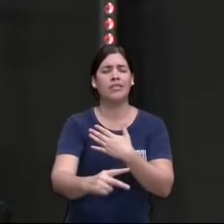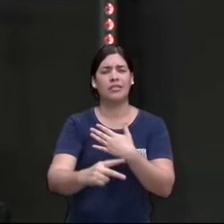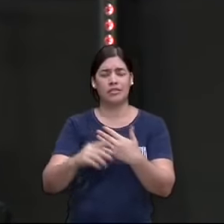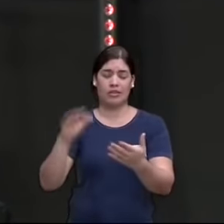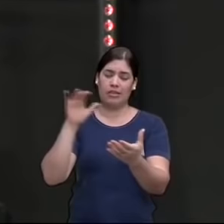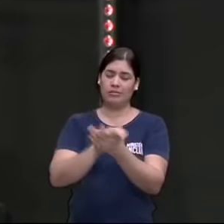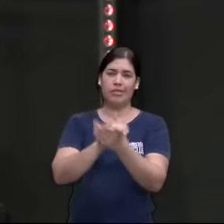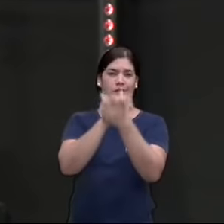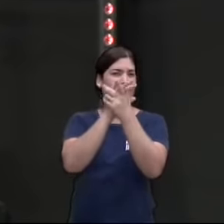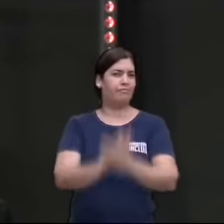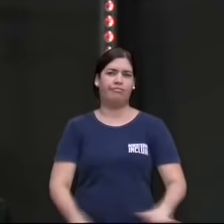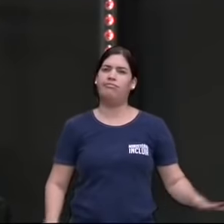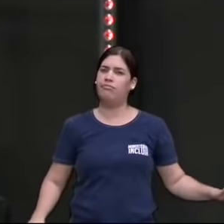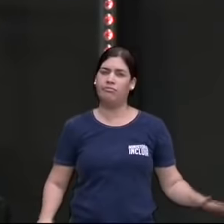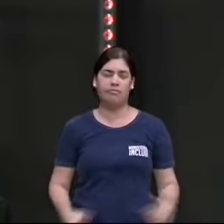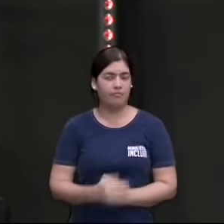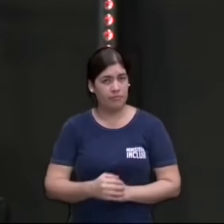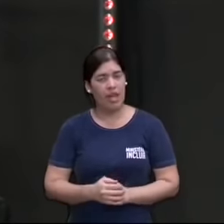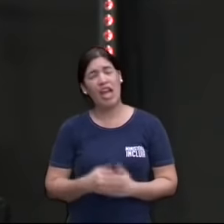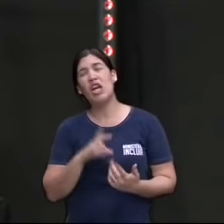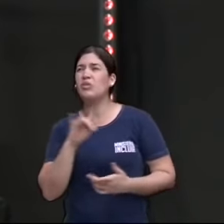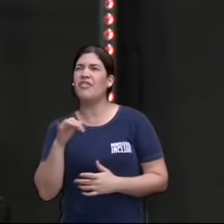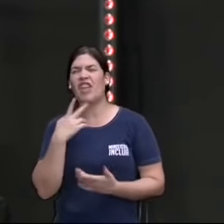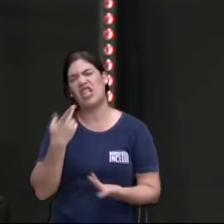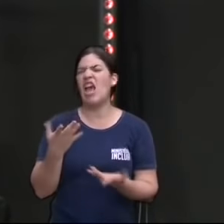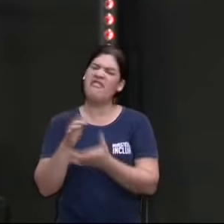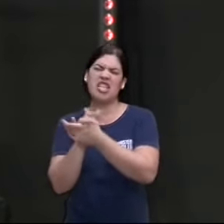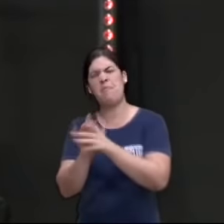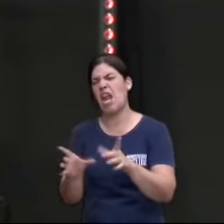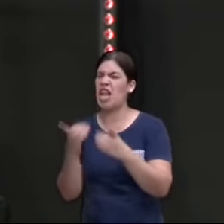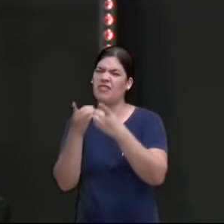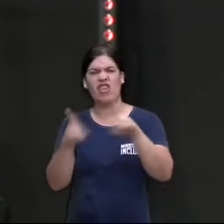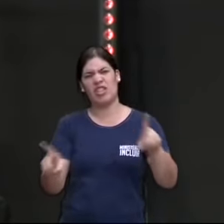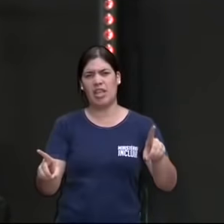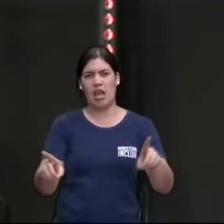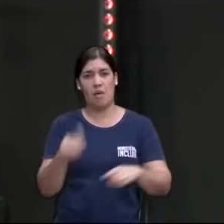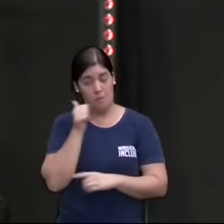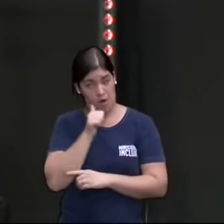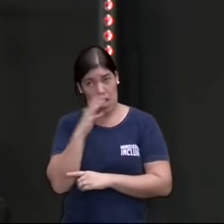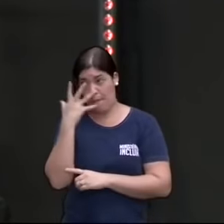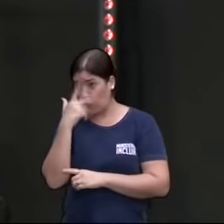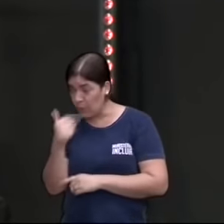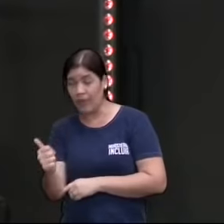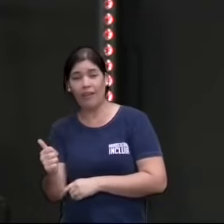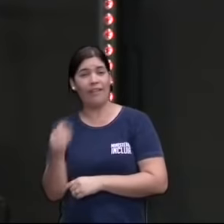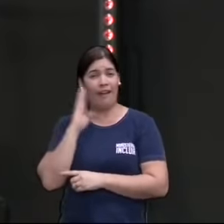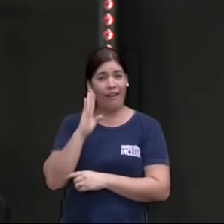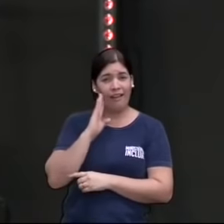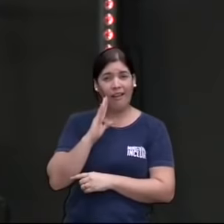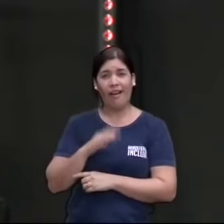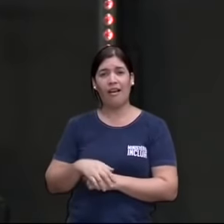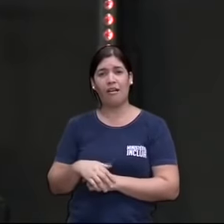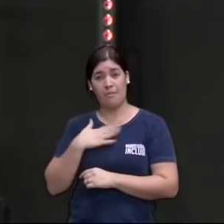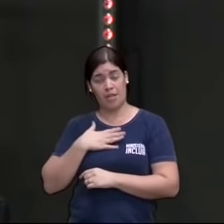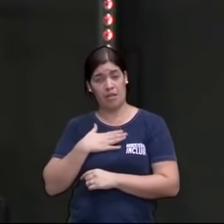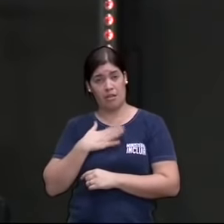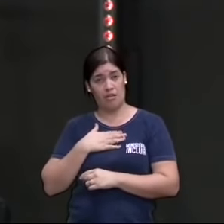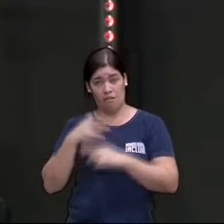dia, ele foi lá, falou: não, vamos separar, vamos divorciar. Moça bonita, gente boa, bacana, minha ovelha.